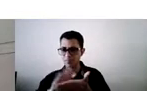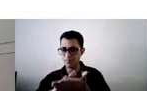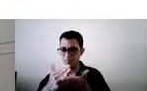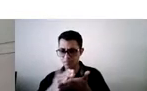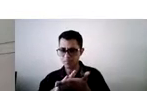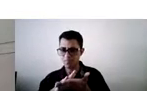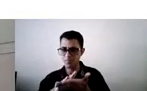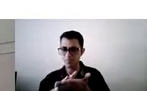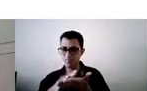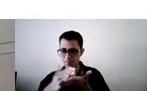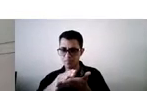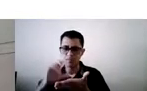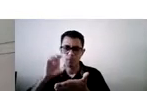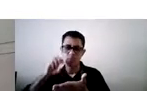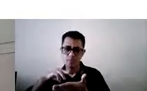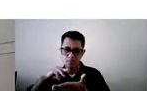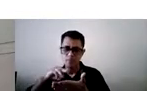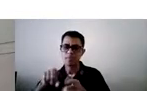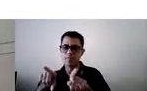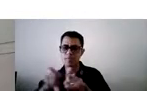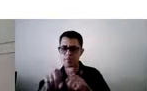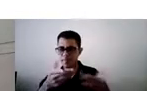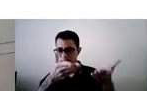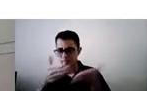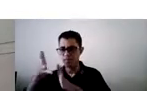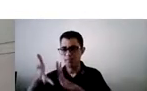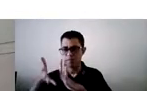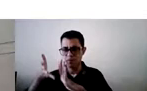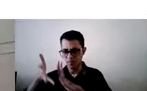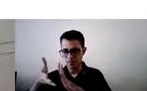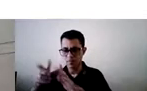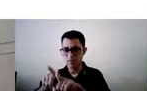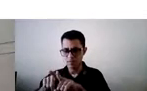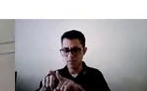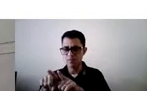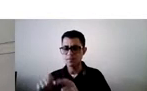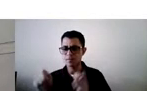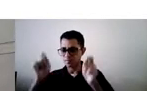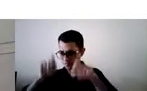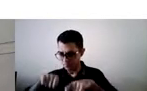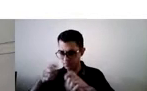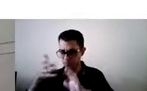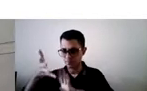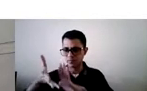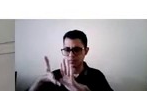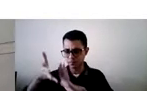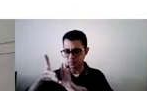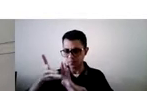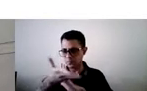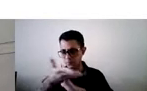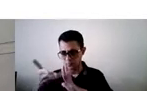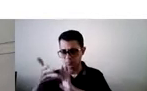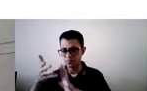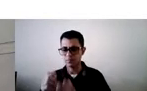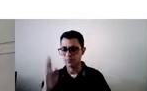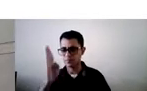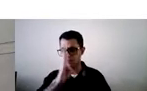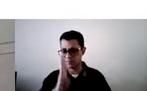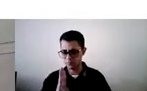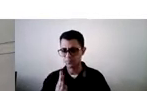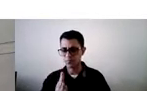de Libras, o Magno, para que ele possa fazer a interpretação para a língua brasileira de